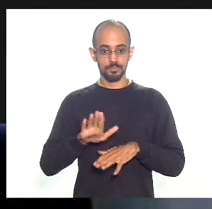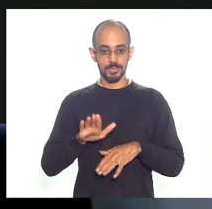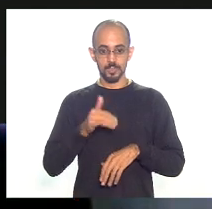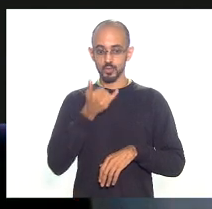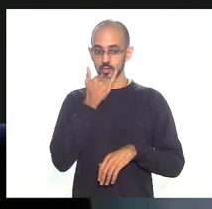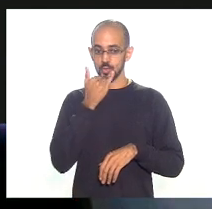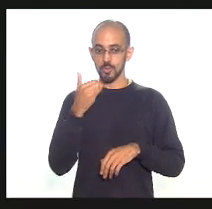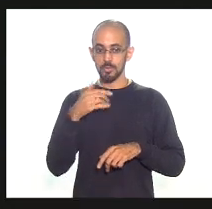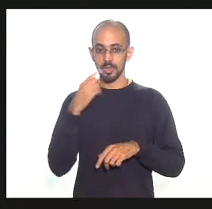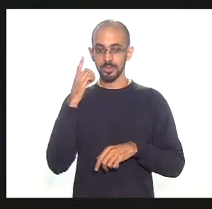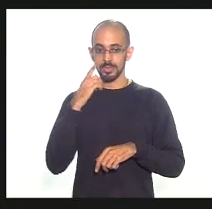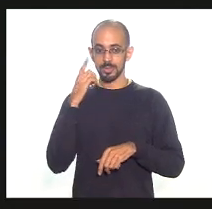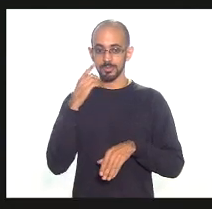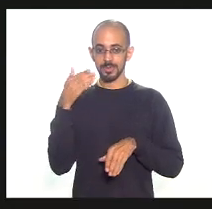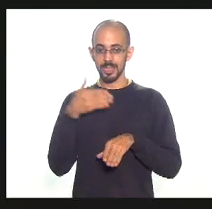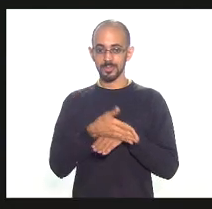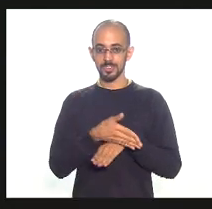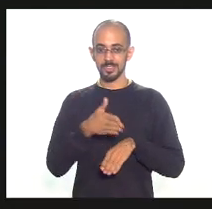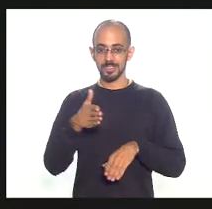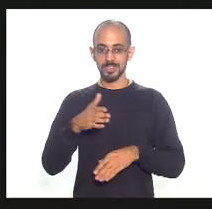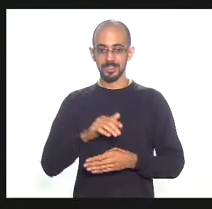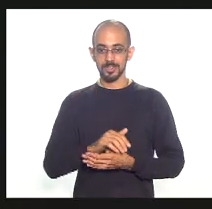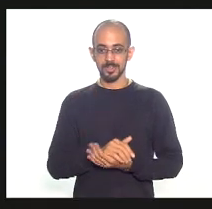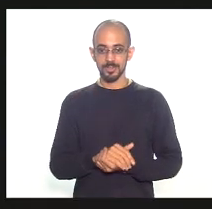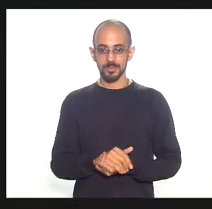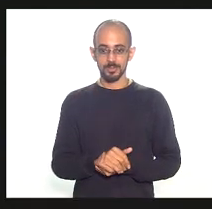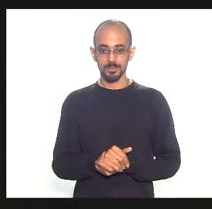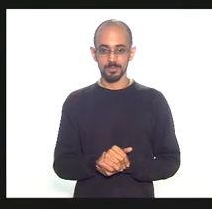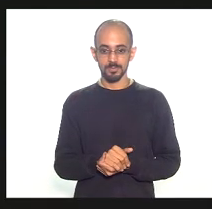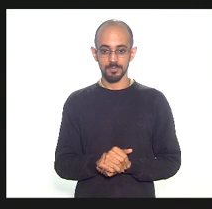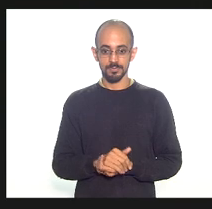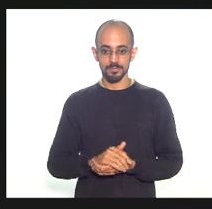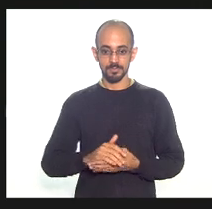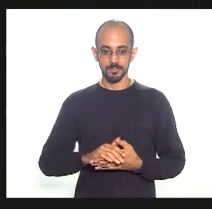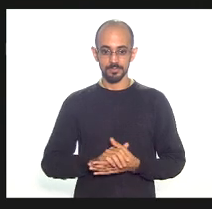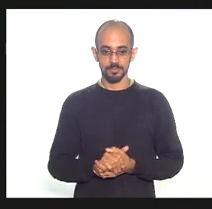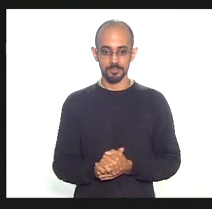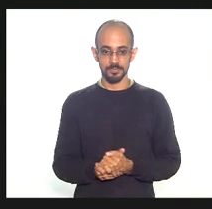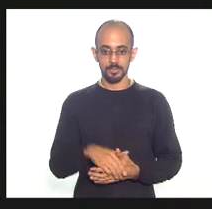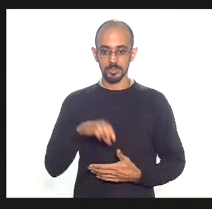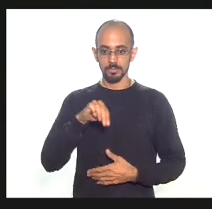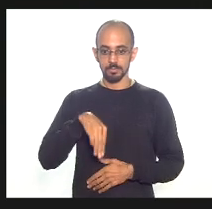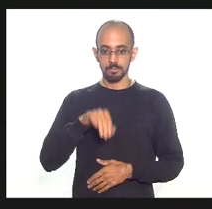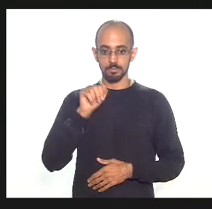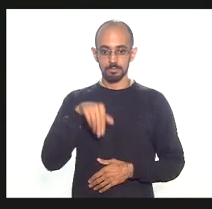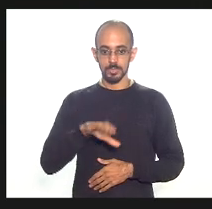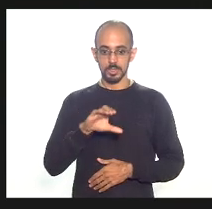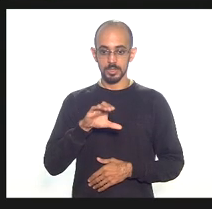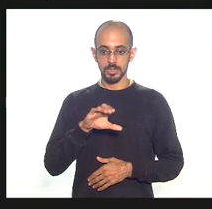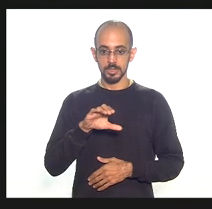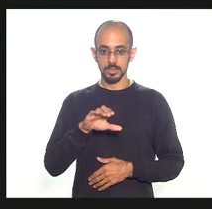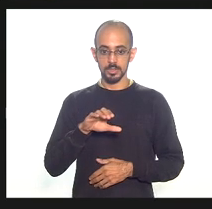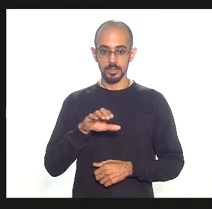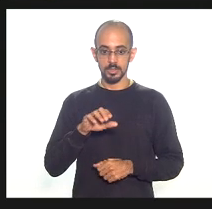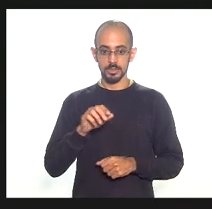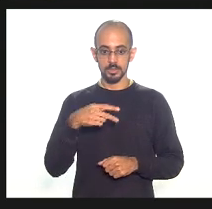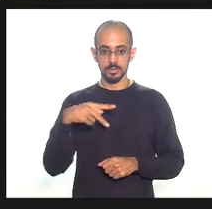olha só o Mique fecha teu som está aberto seu som